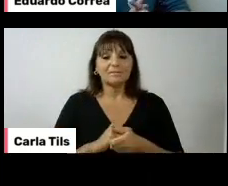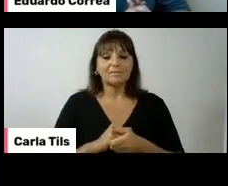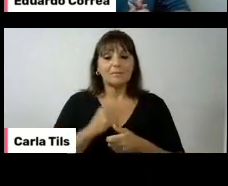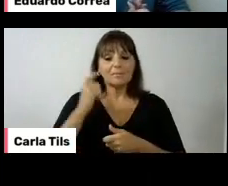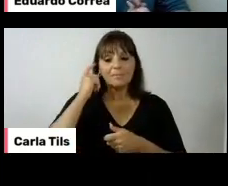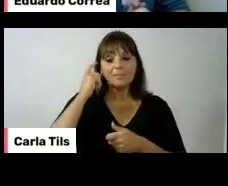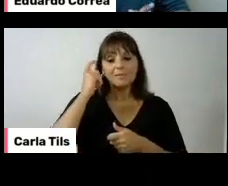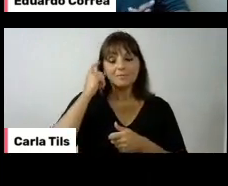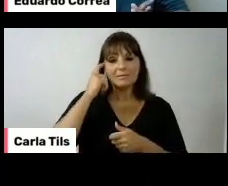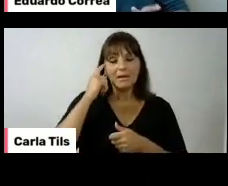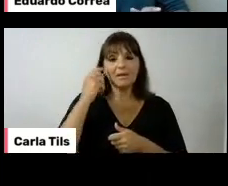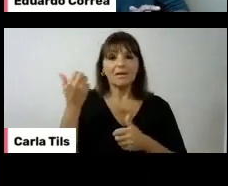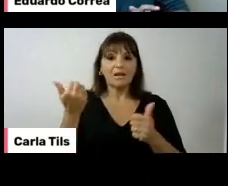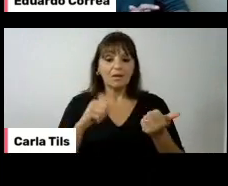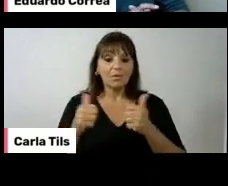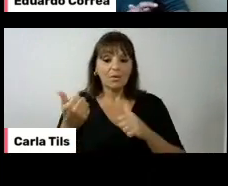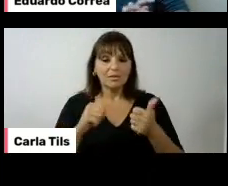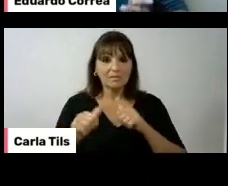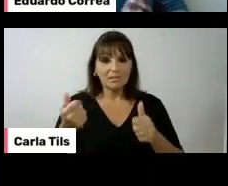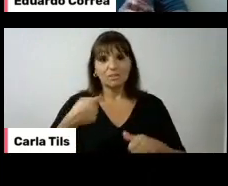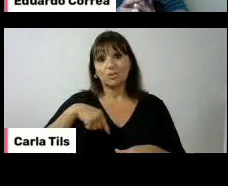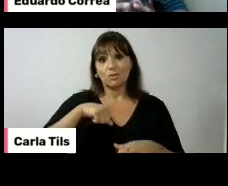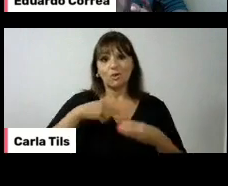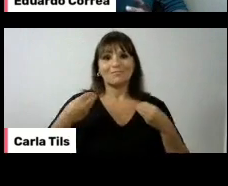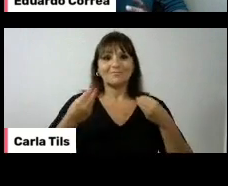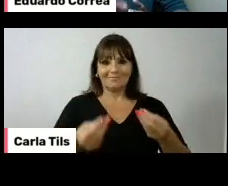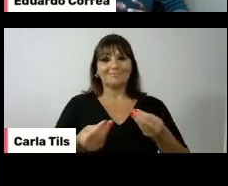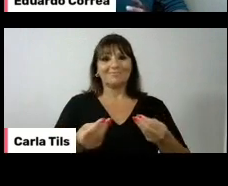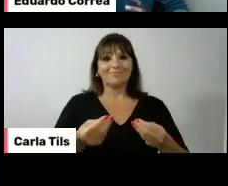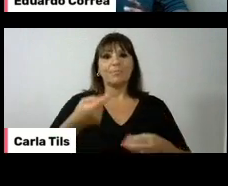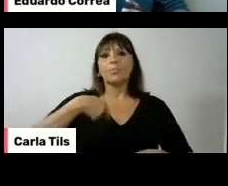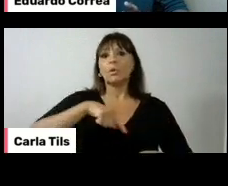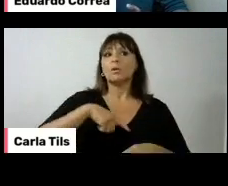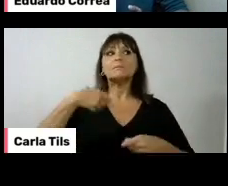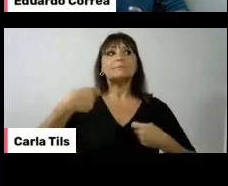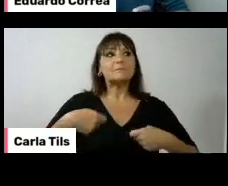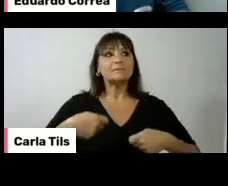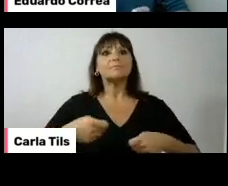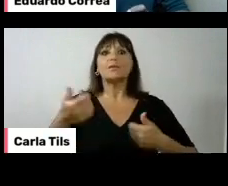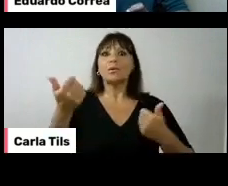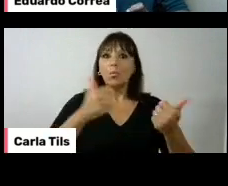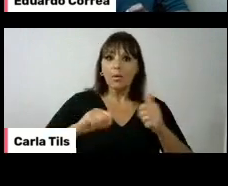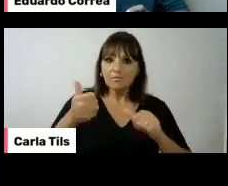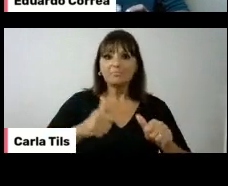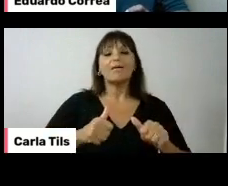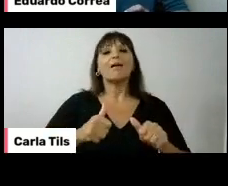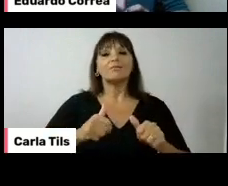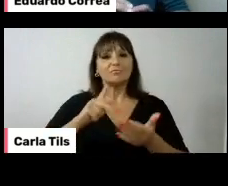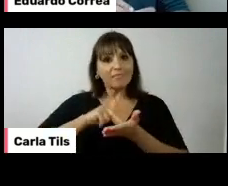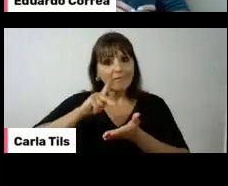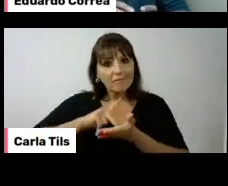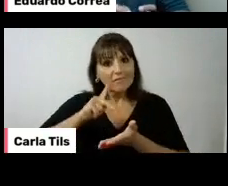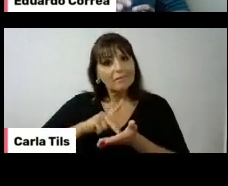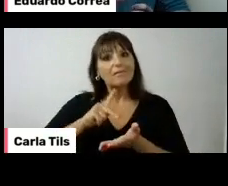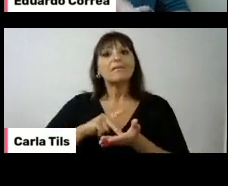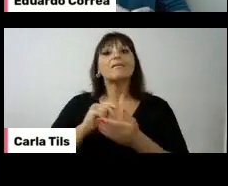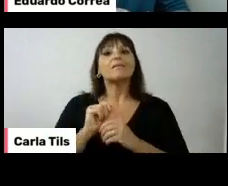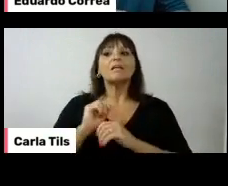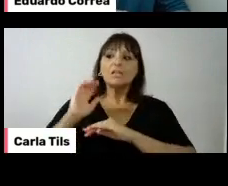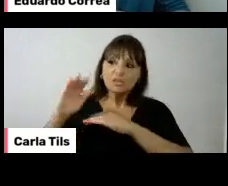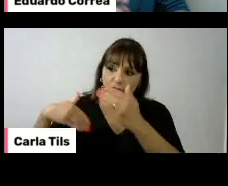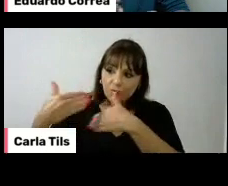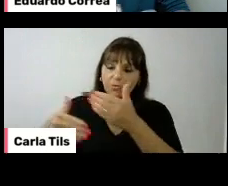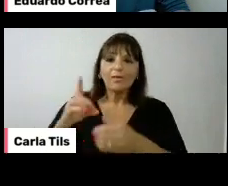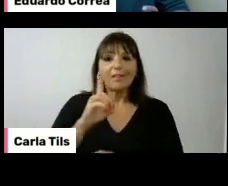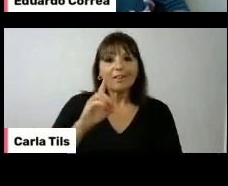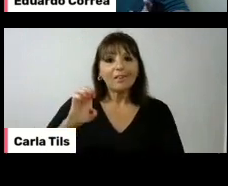na qualidade daquilo que nós entregamos. Nós precisamos ter qualidade de verdade. Qualidade no desenvolvimento, qualidade na